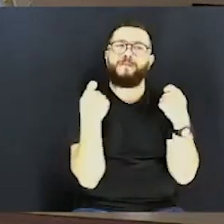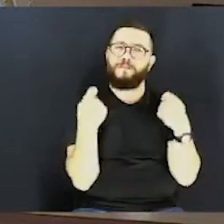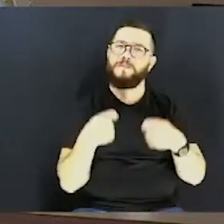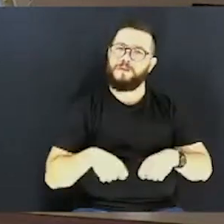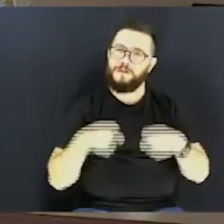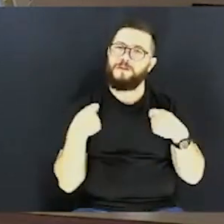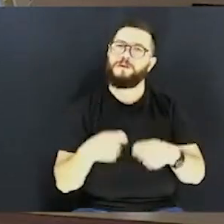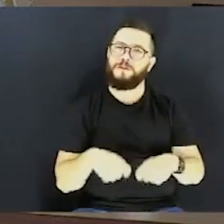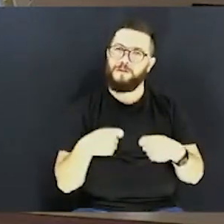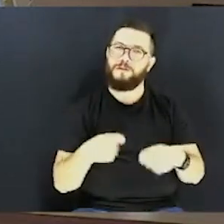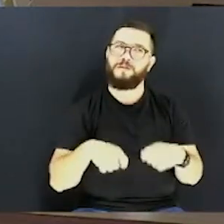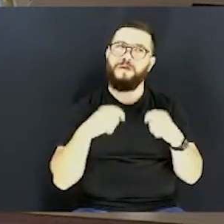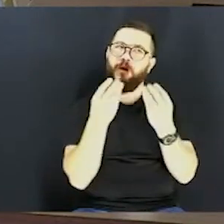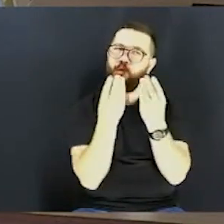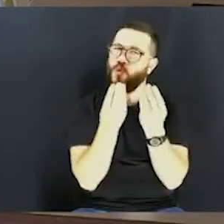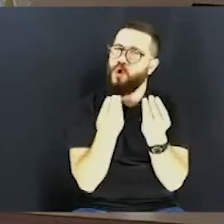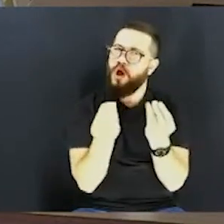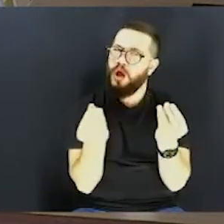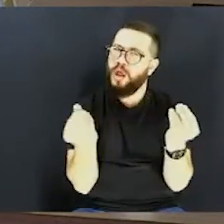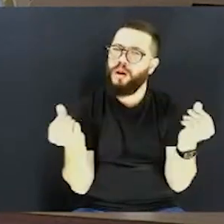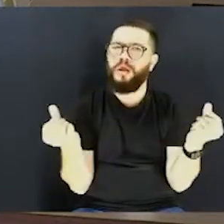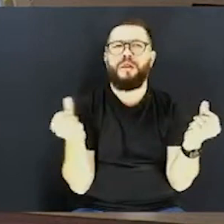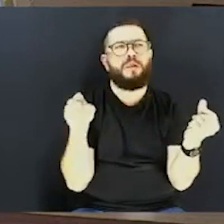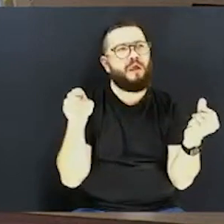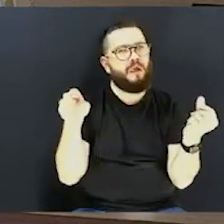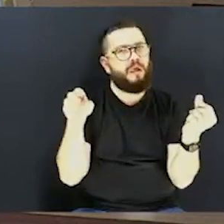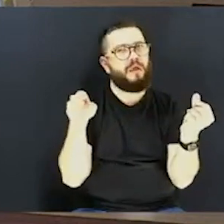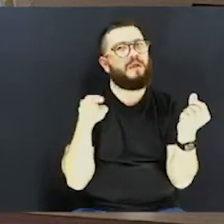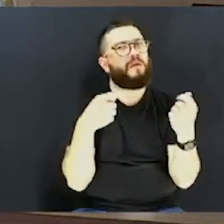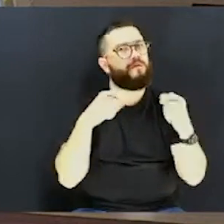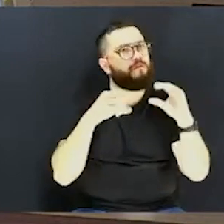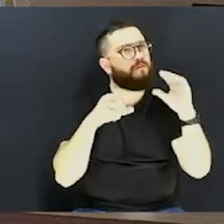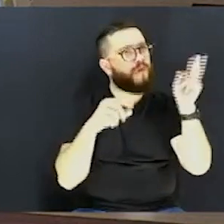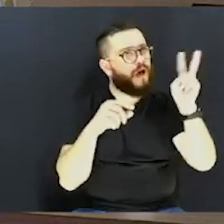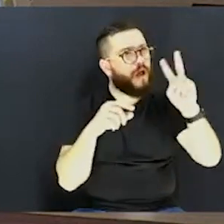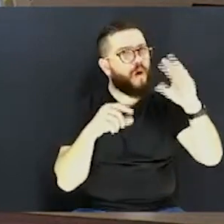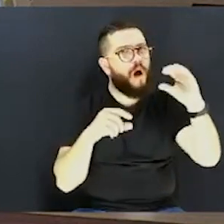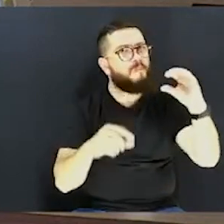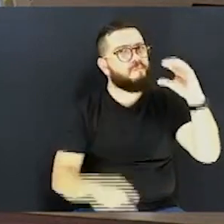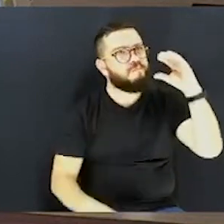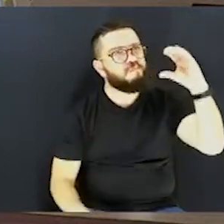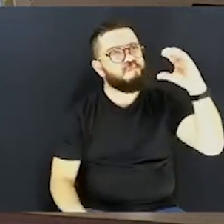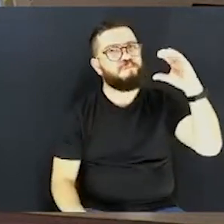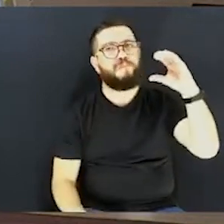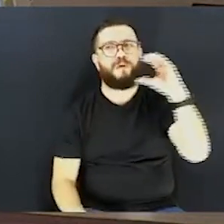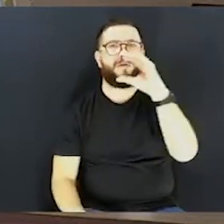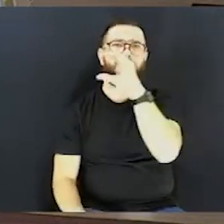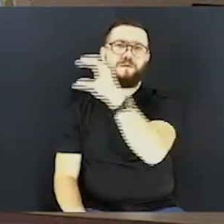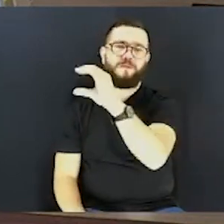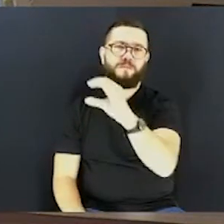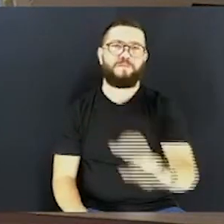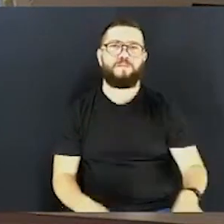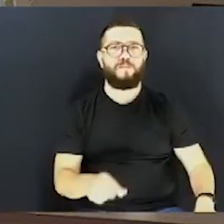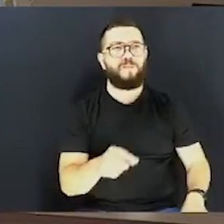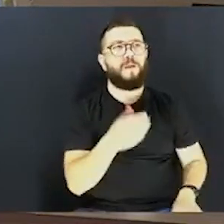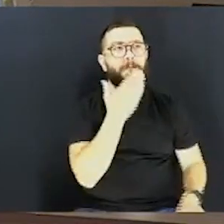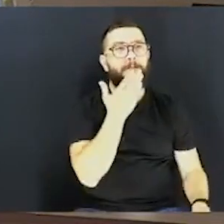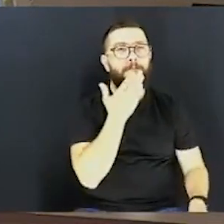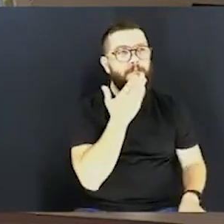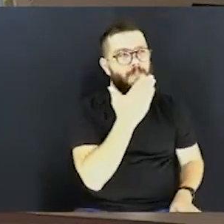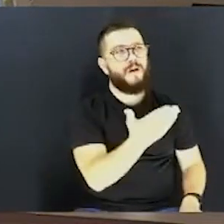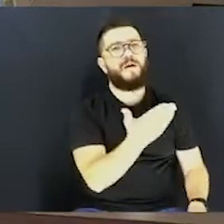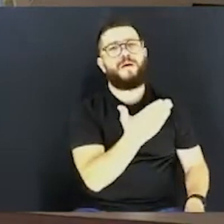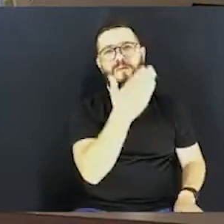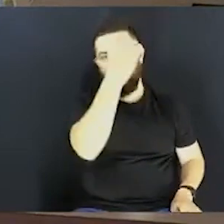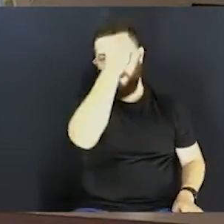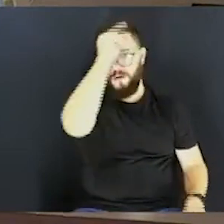atender essas crianças de maneira adequada, a gente também precisa pagar um valor adequado para essas instituições de acolhimento. Então, fica aqui o meu pedido à prefeitura para que olhe